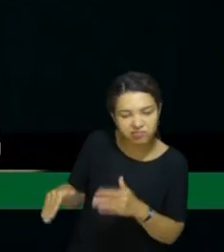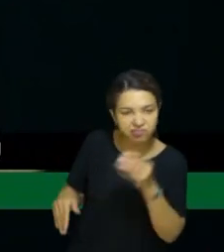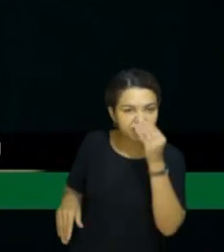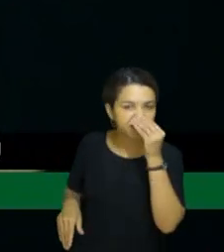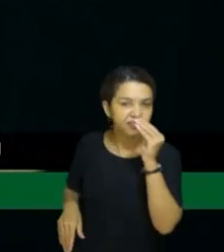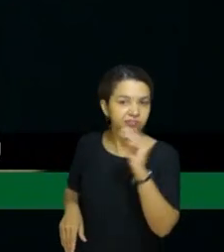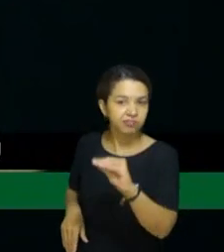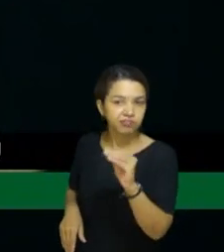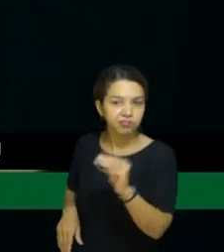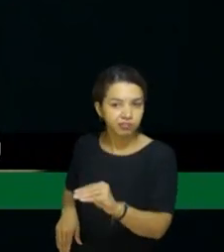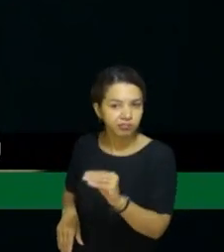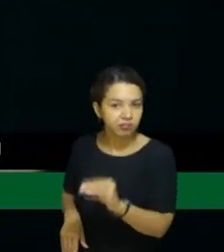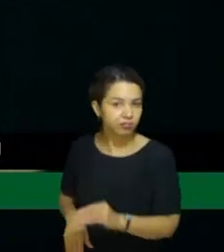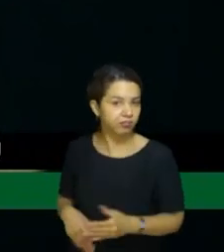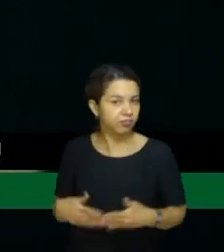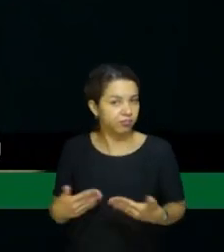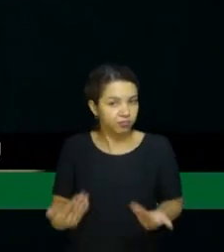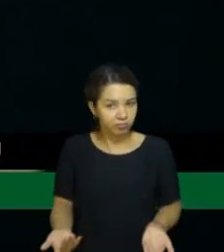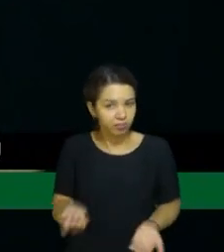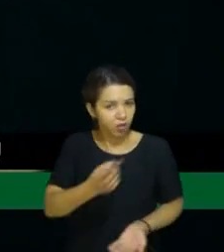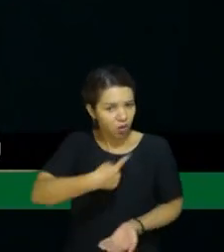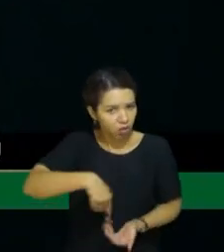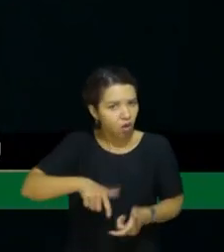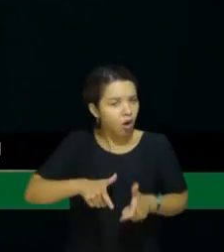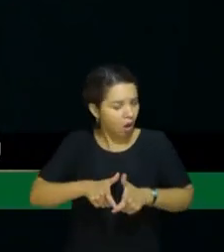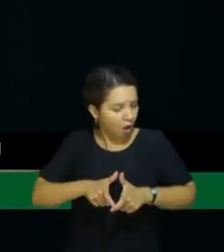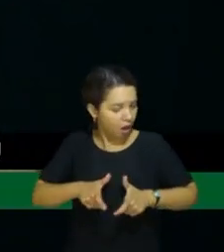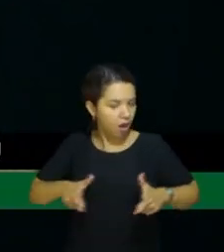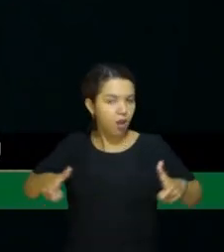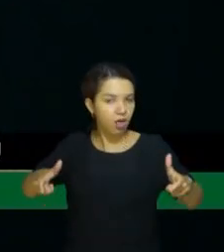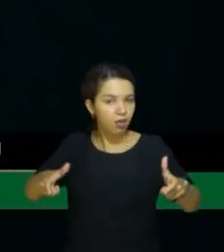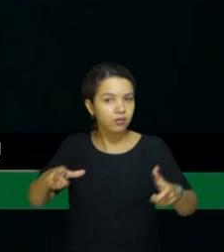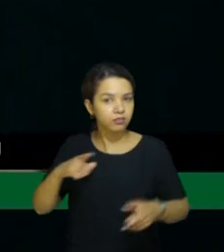mas eh nós somos grandes